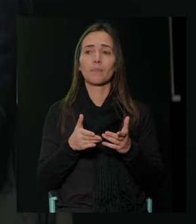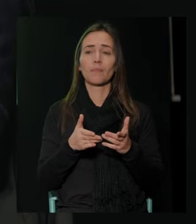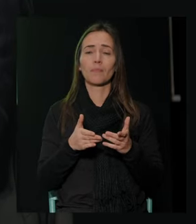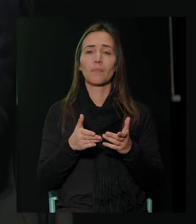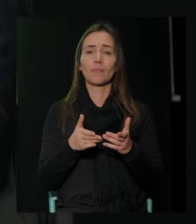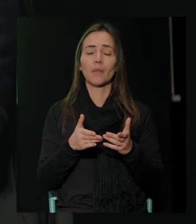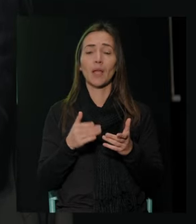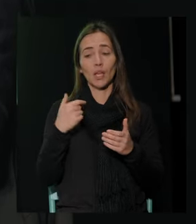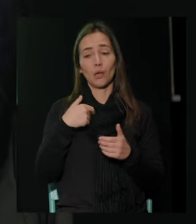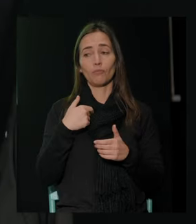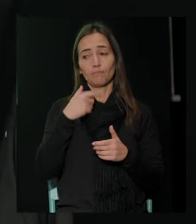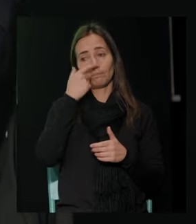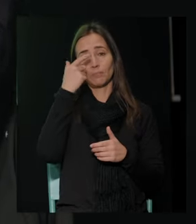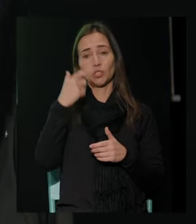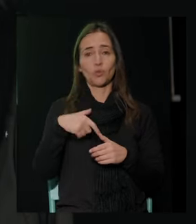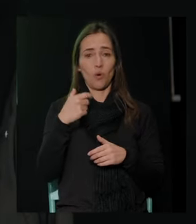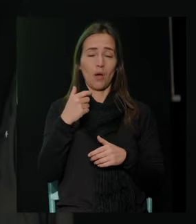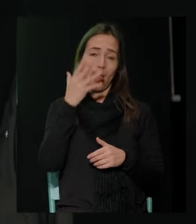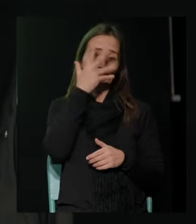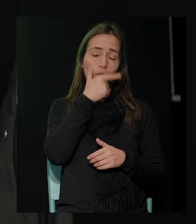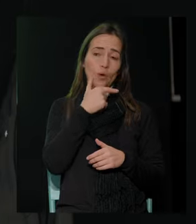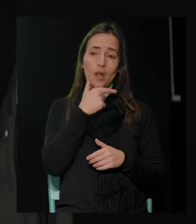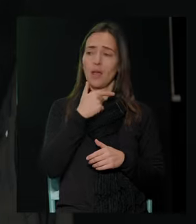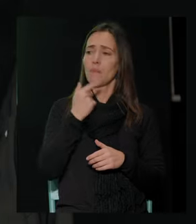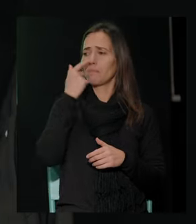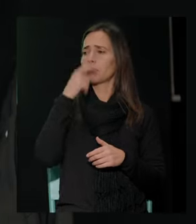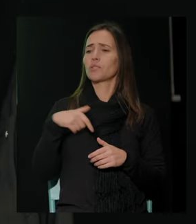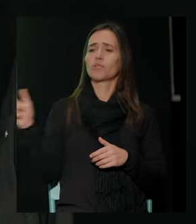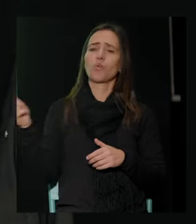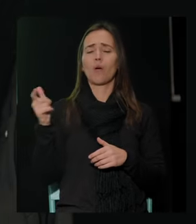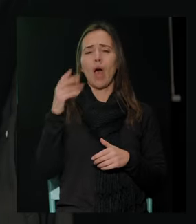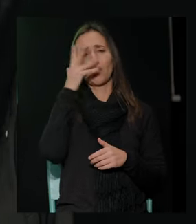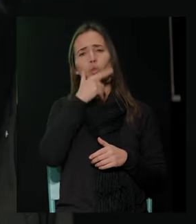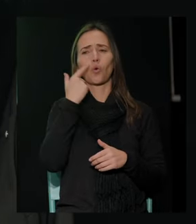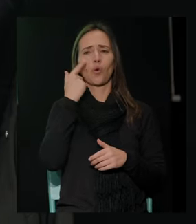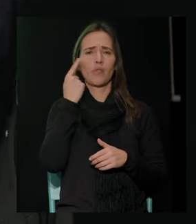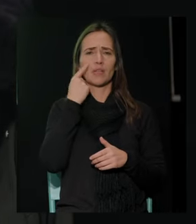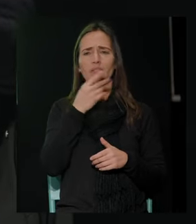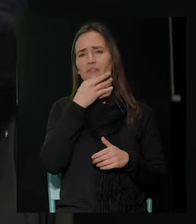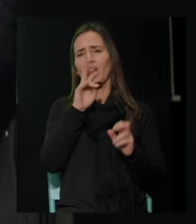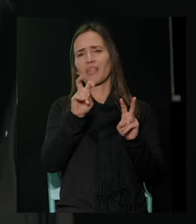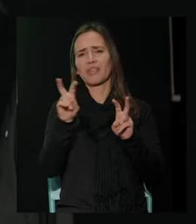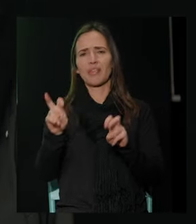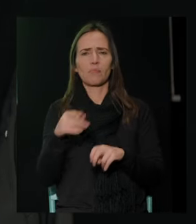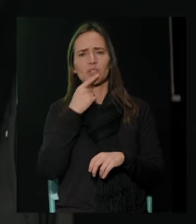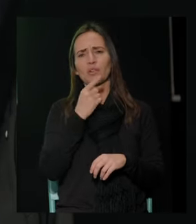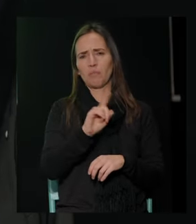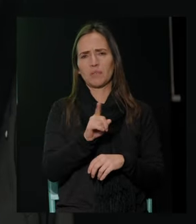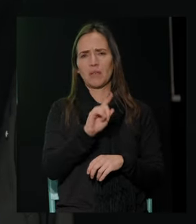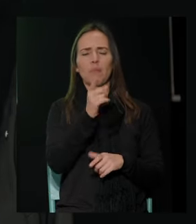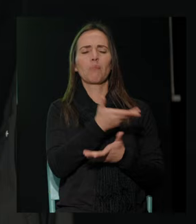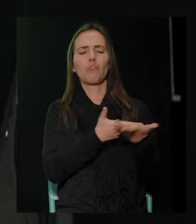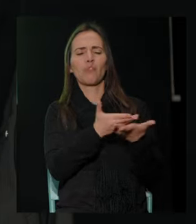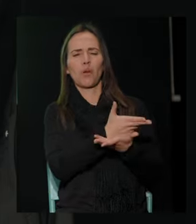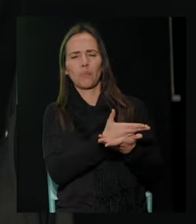o facto de ser figura pública foi acusado de este gajo, pá, que é uma figura pública, põe-se a falar sobre temas que não percebe, o que é que ele sabe de